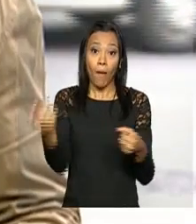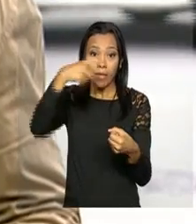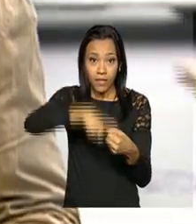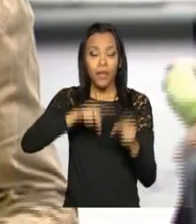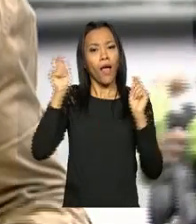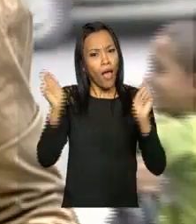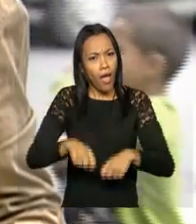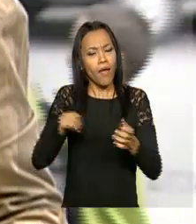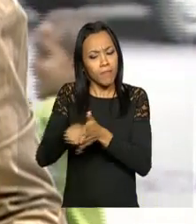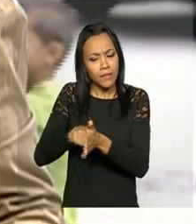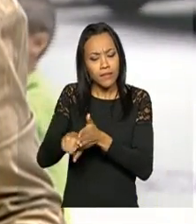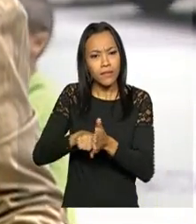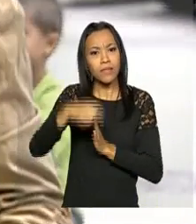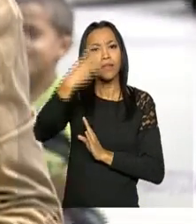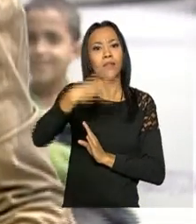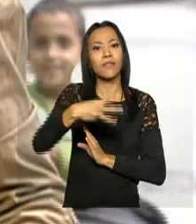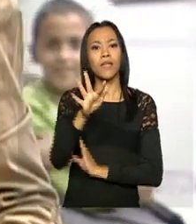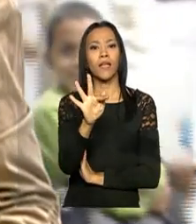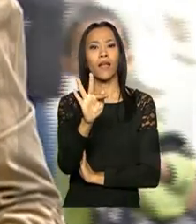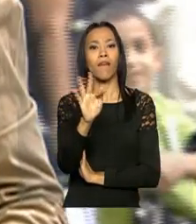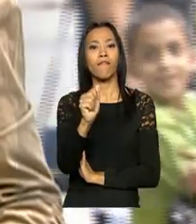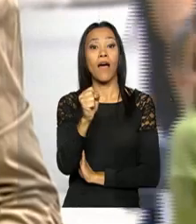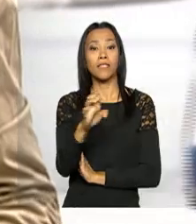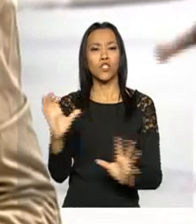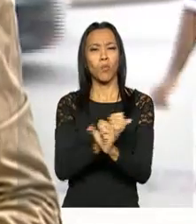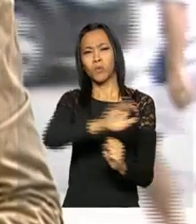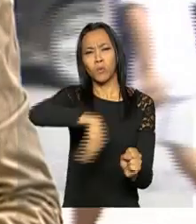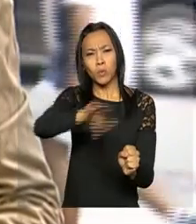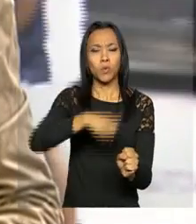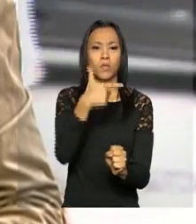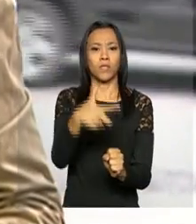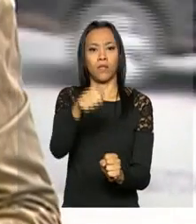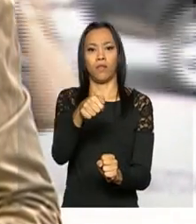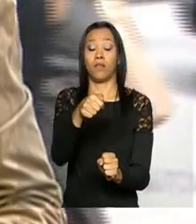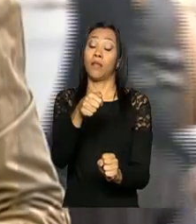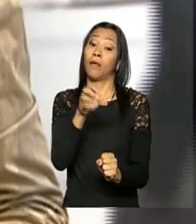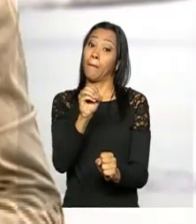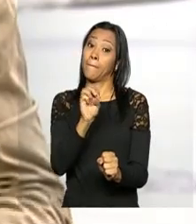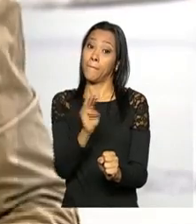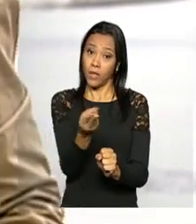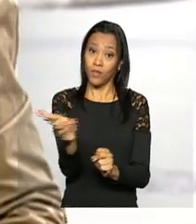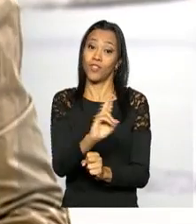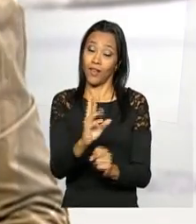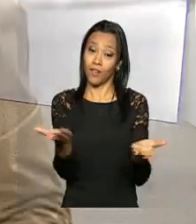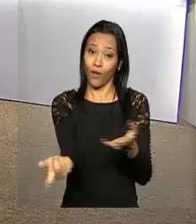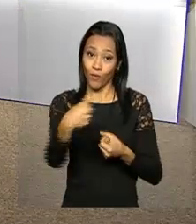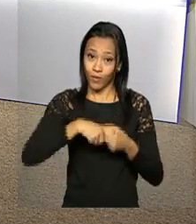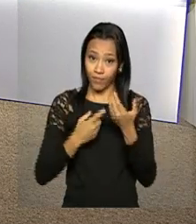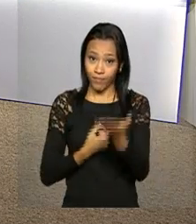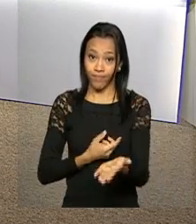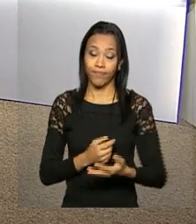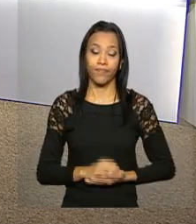a realização dessa terceira fase, que deve custar no total cerca de 270 milhões de reais. Voltamos com você aí no